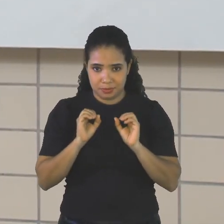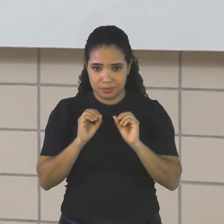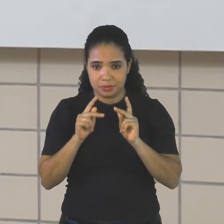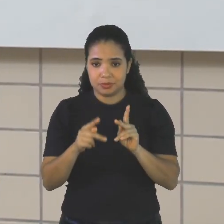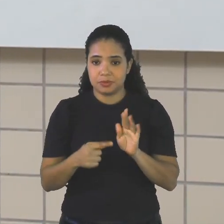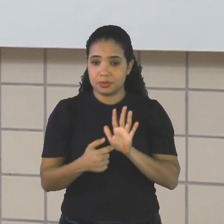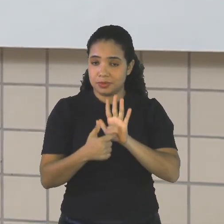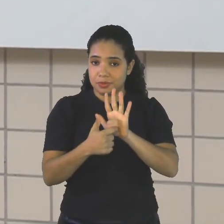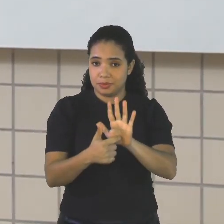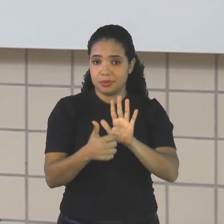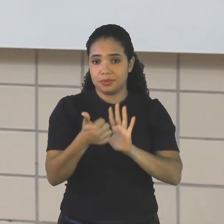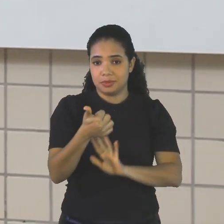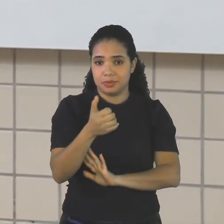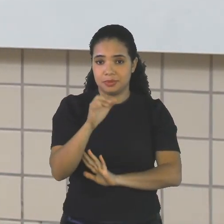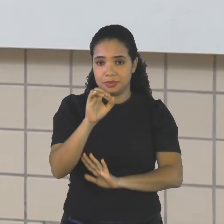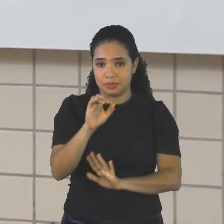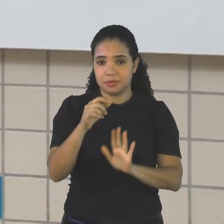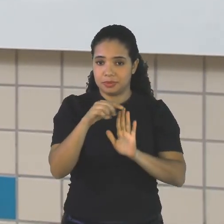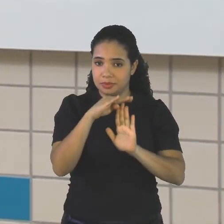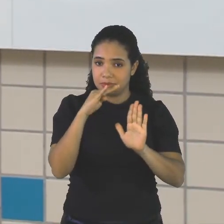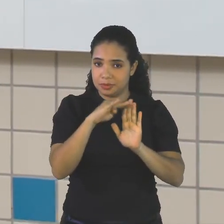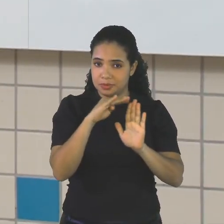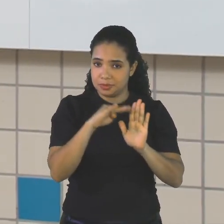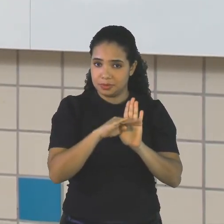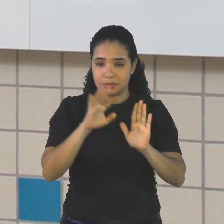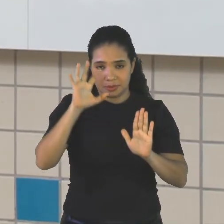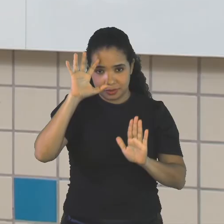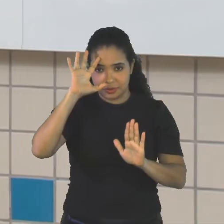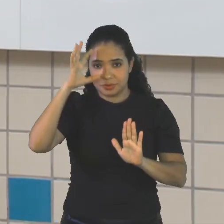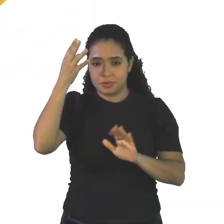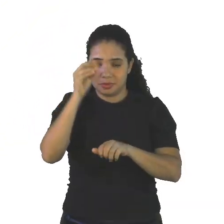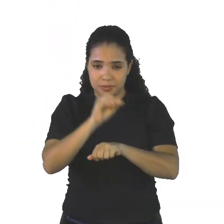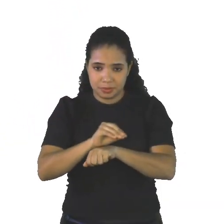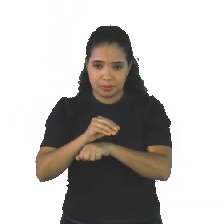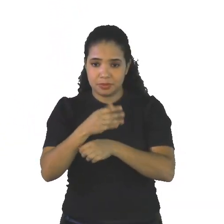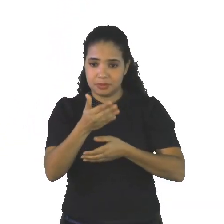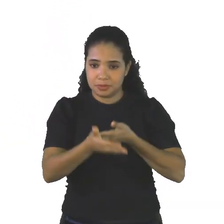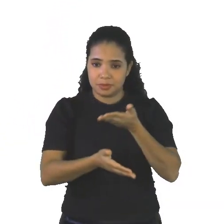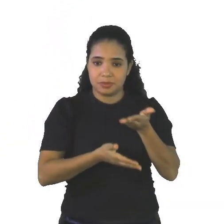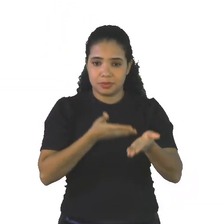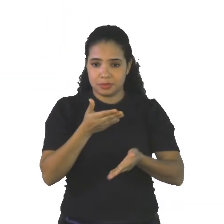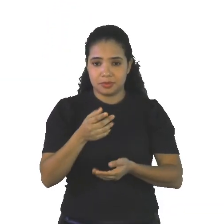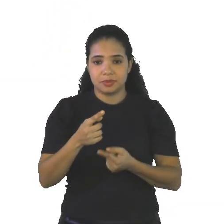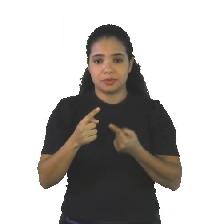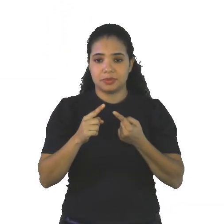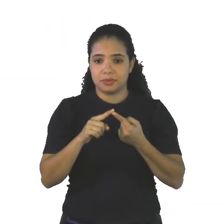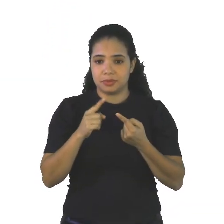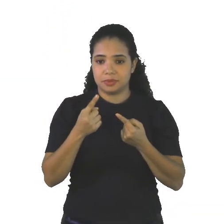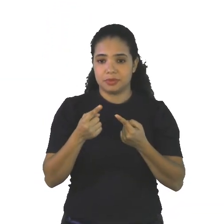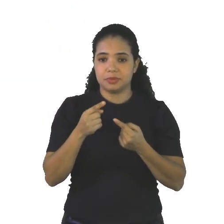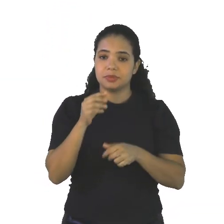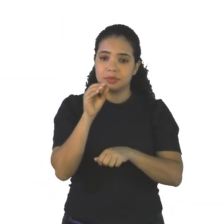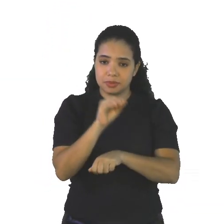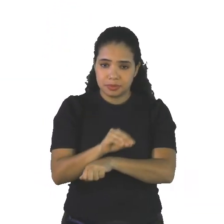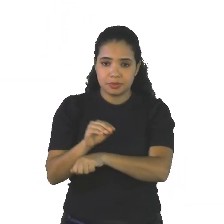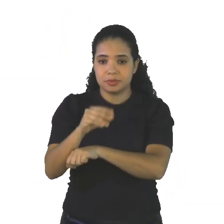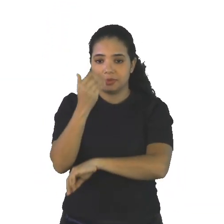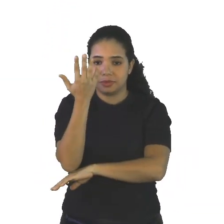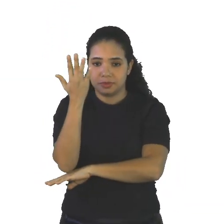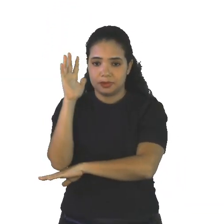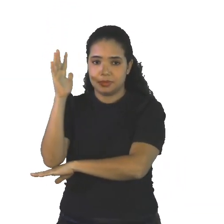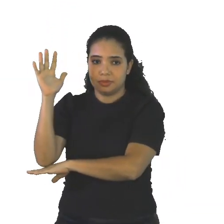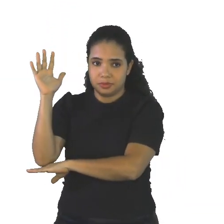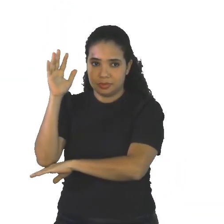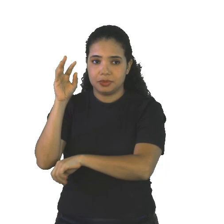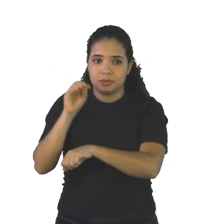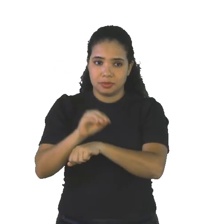10 sugestões de soluções para a preservação da biodiversidade. Bora lá ver. 1. Preservar as árvores, né? Que